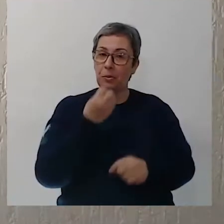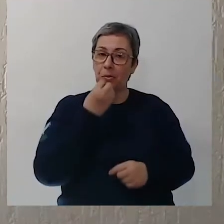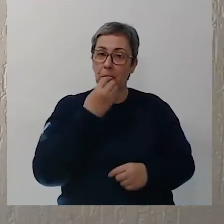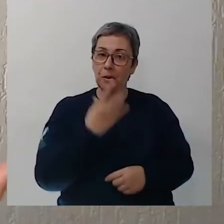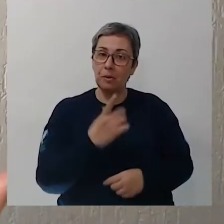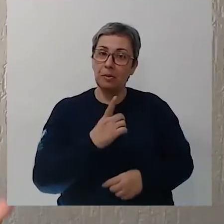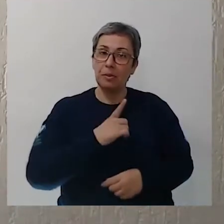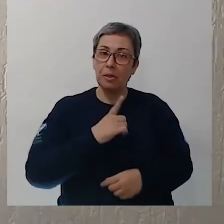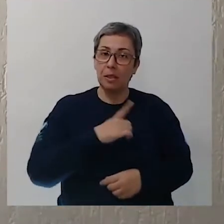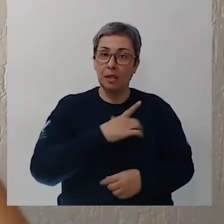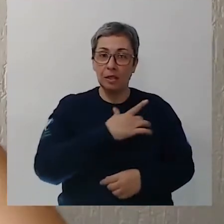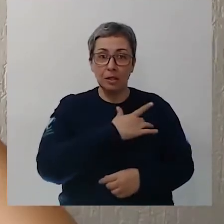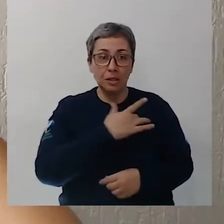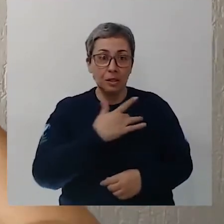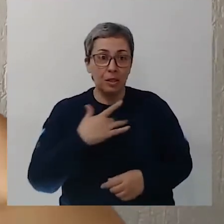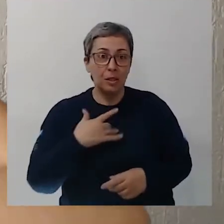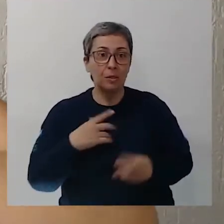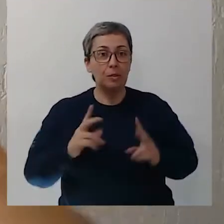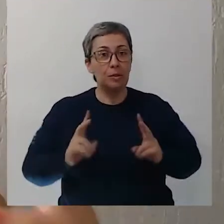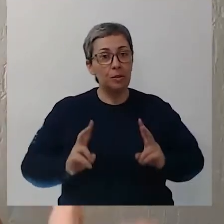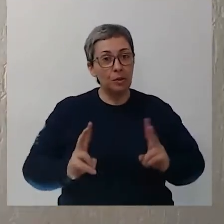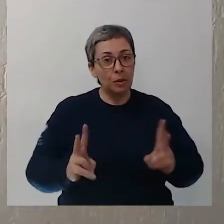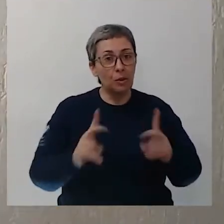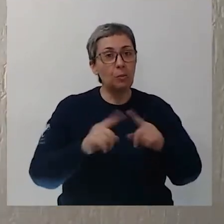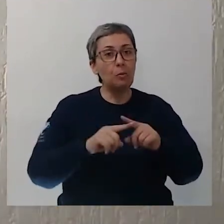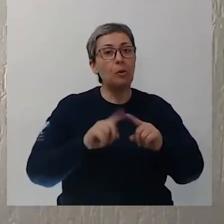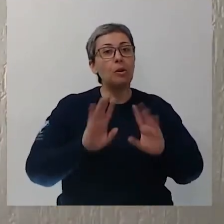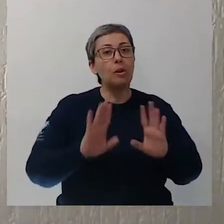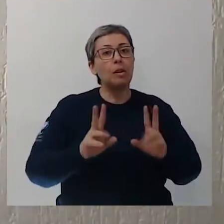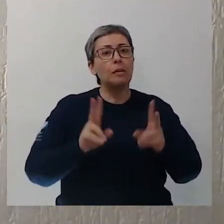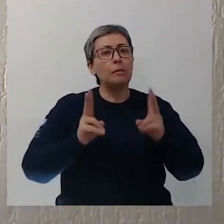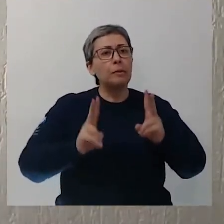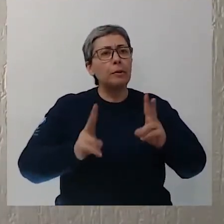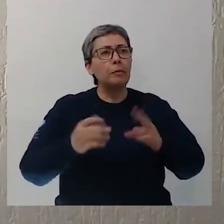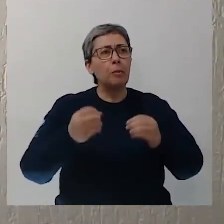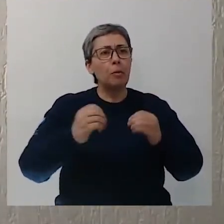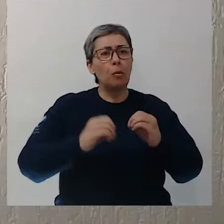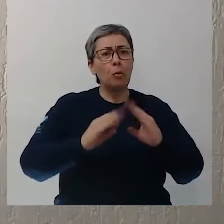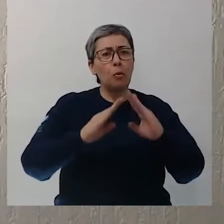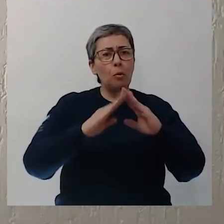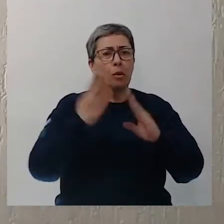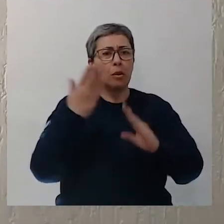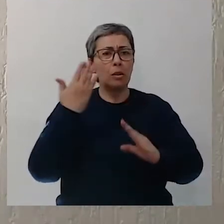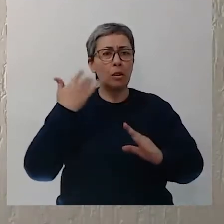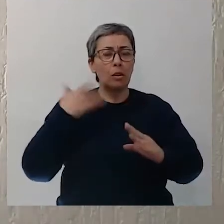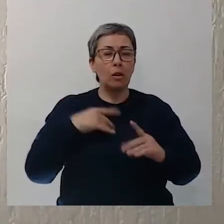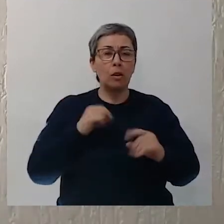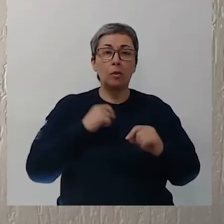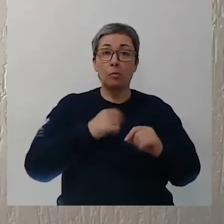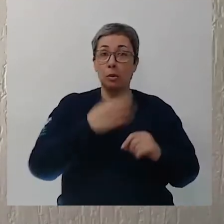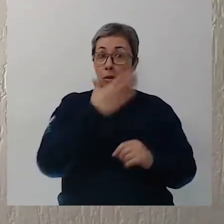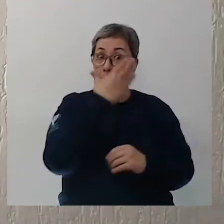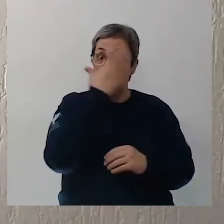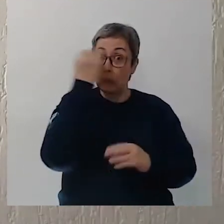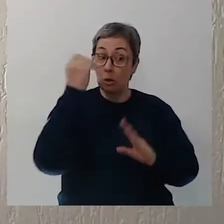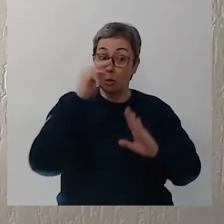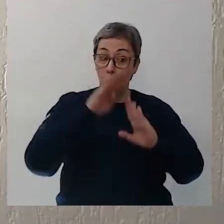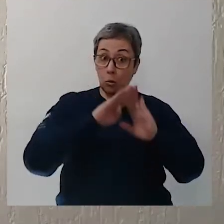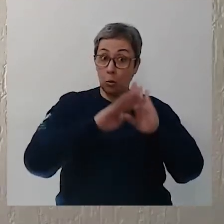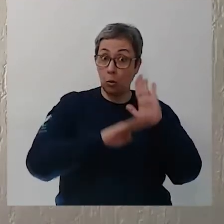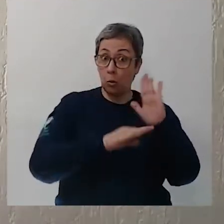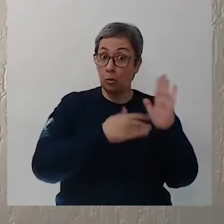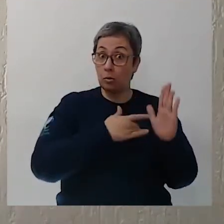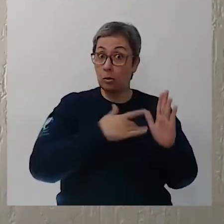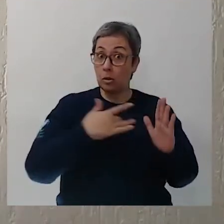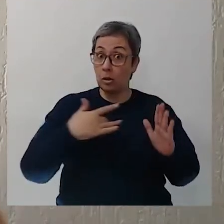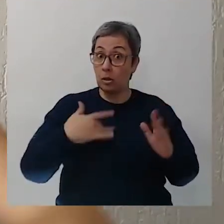como sempre, né? E também, como a gente sempre tem falado nos programas anteriores, que a gente não pode esquecer das medidas sanitárias contra a